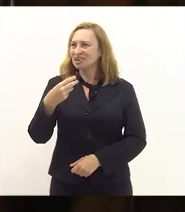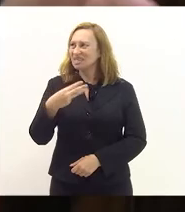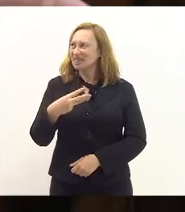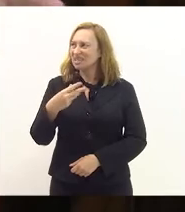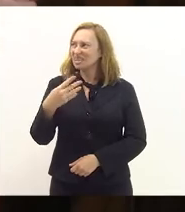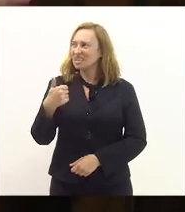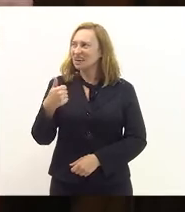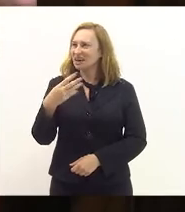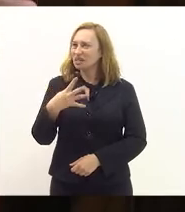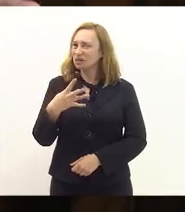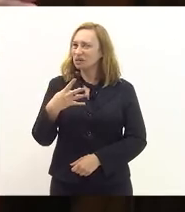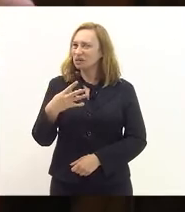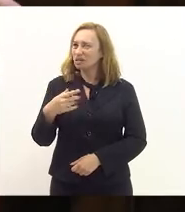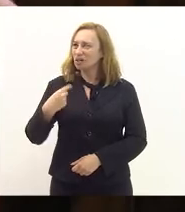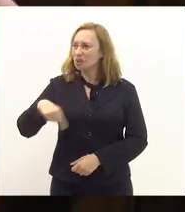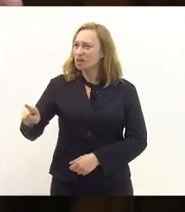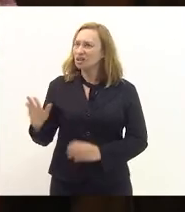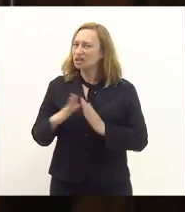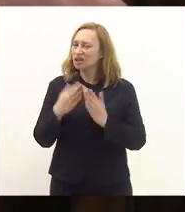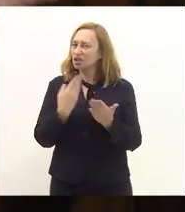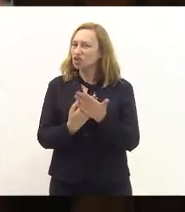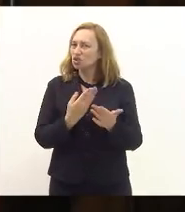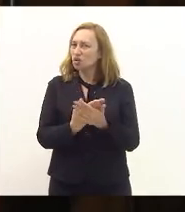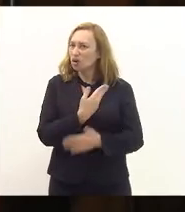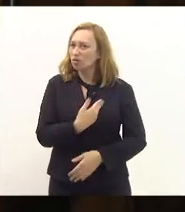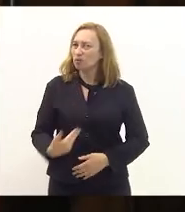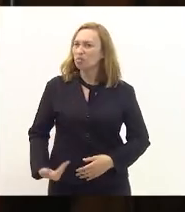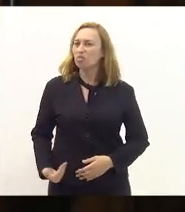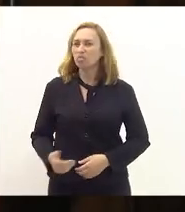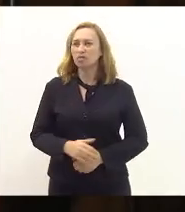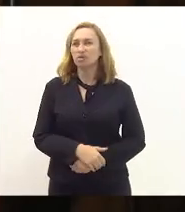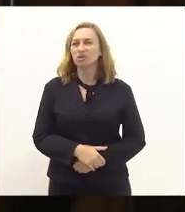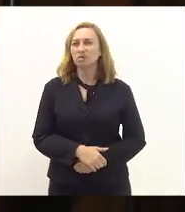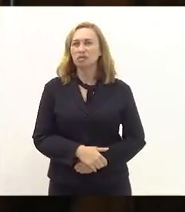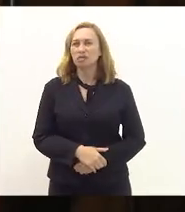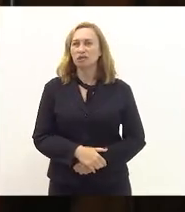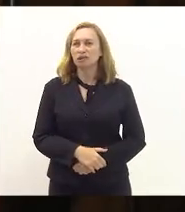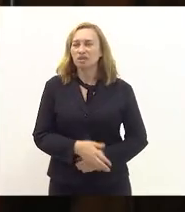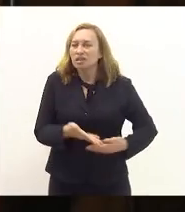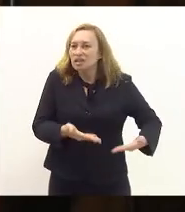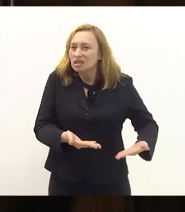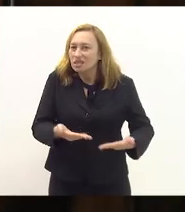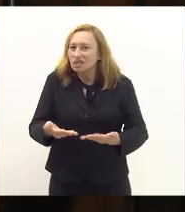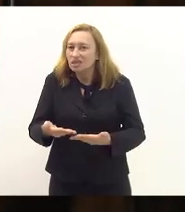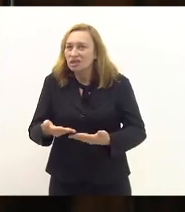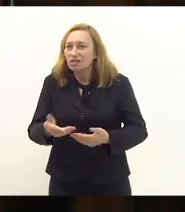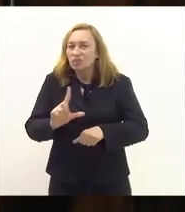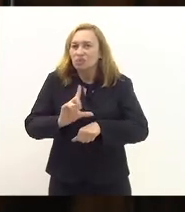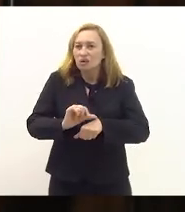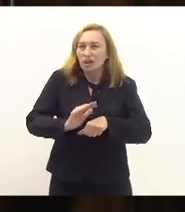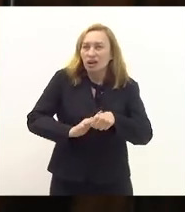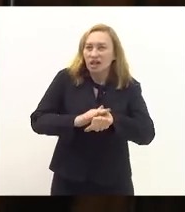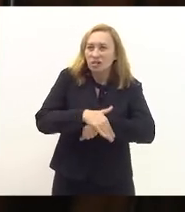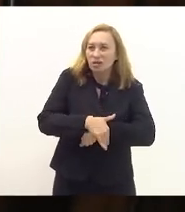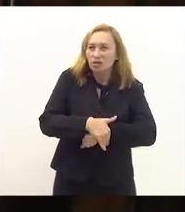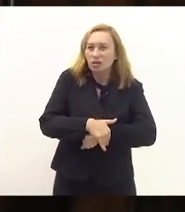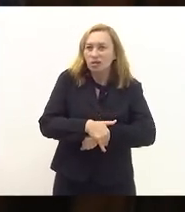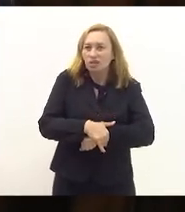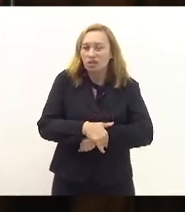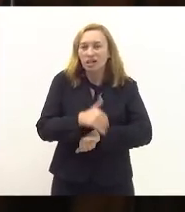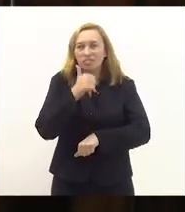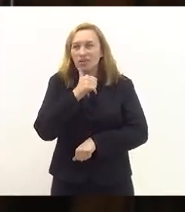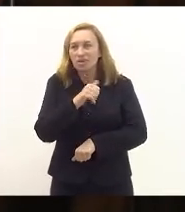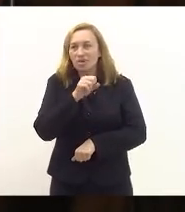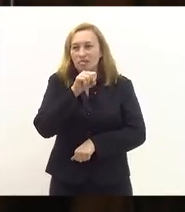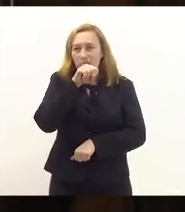na escola pública com ela, servir aos meninos no horário da noite, e minha mãe,